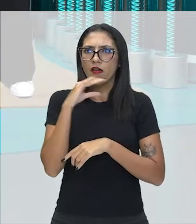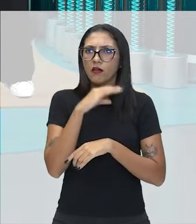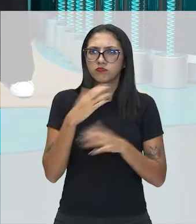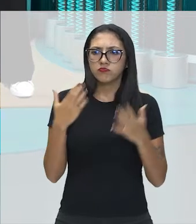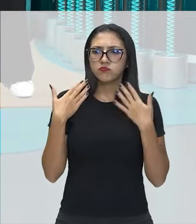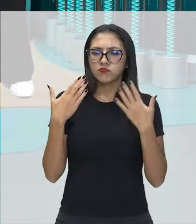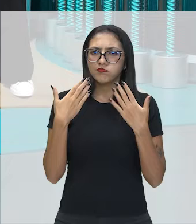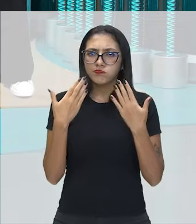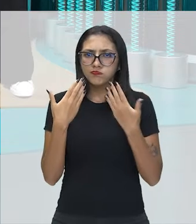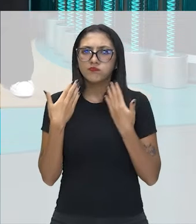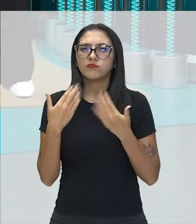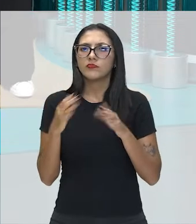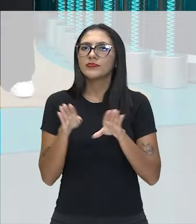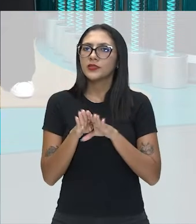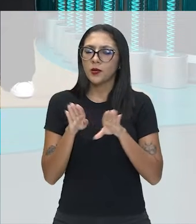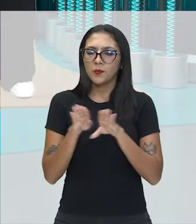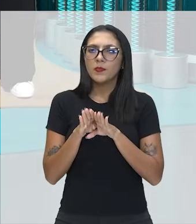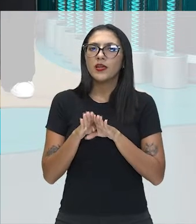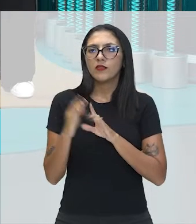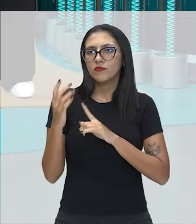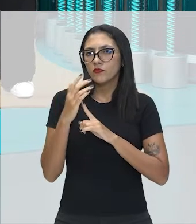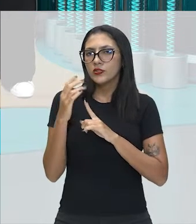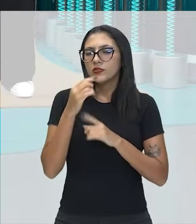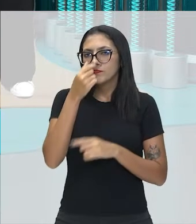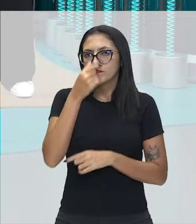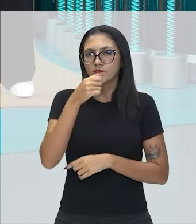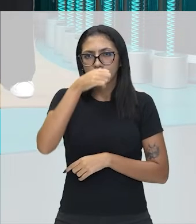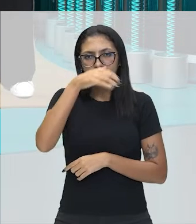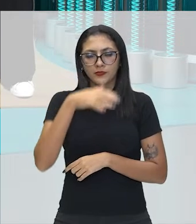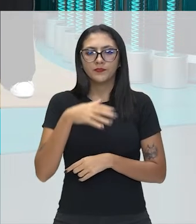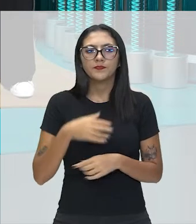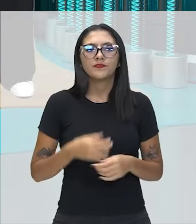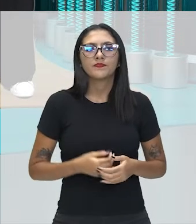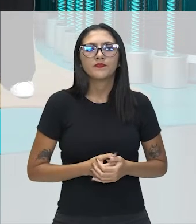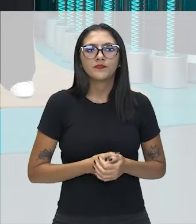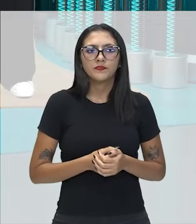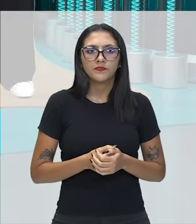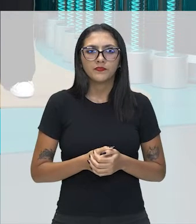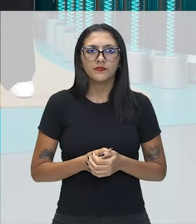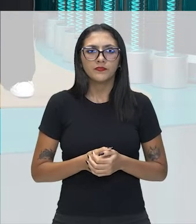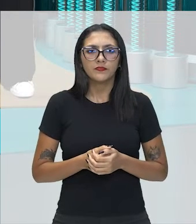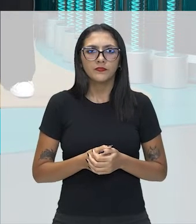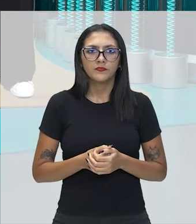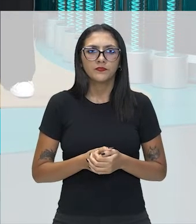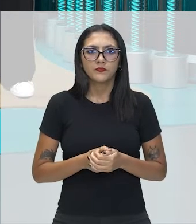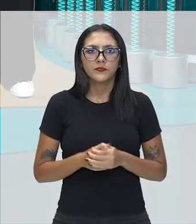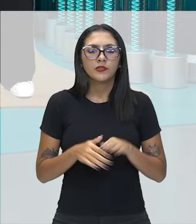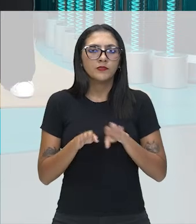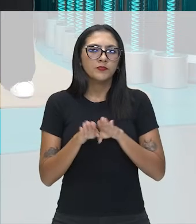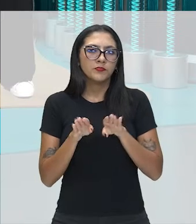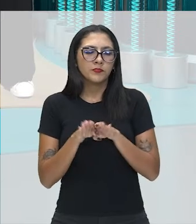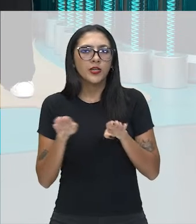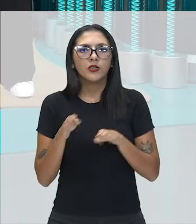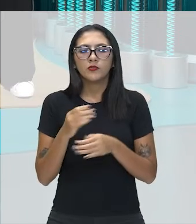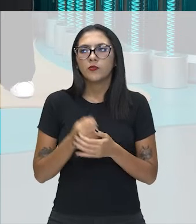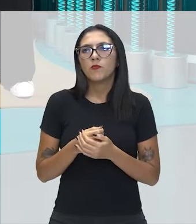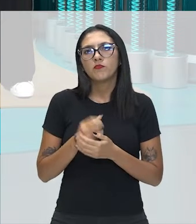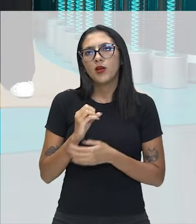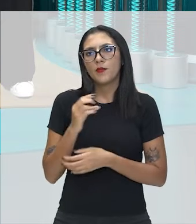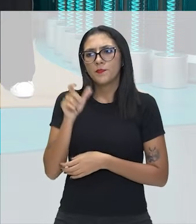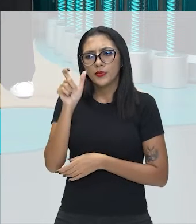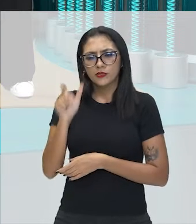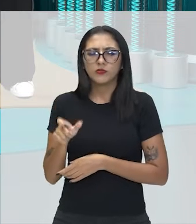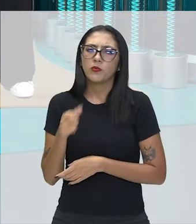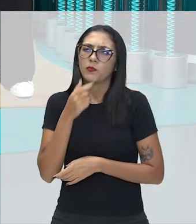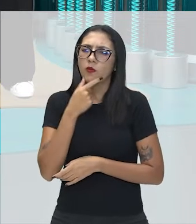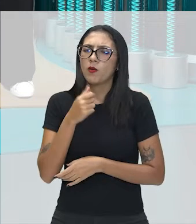também causar esse sangramento. E também a questão de aquele paciente, aquela